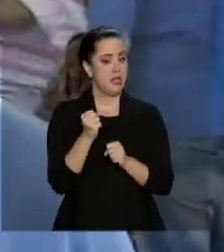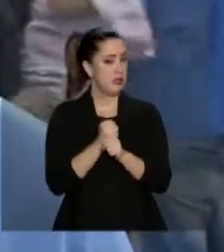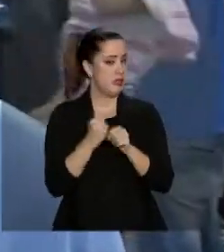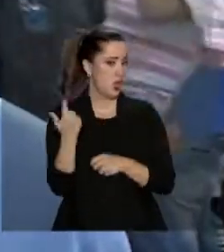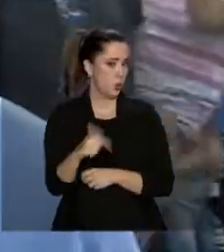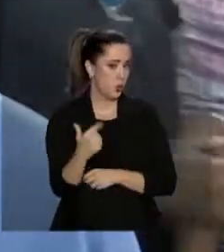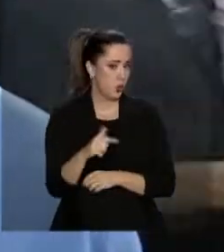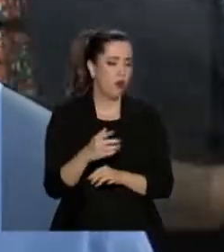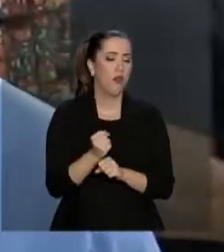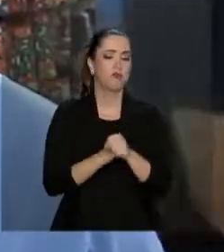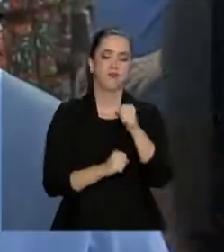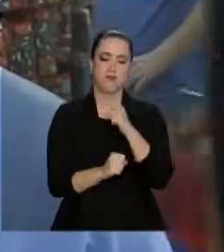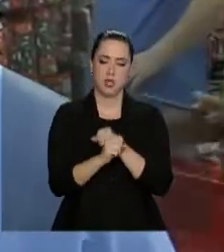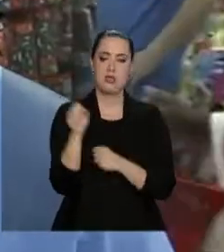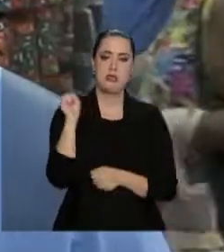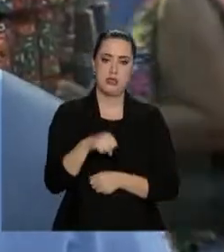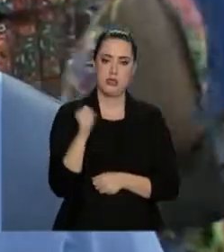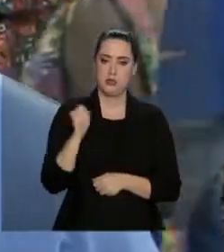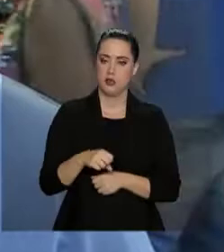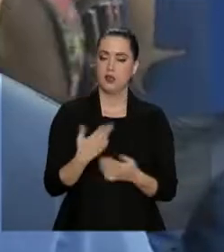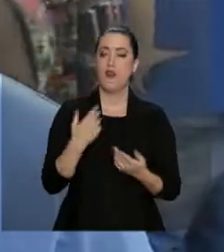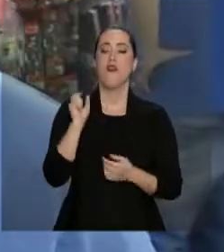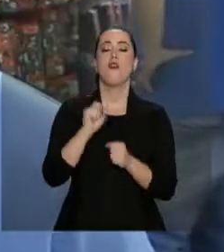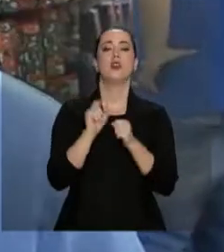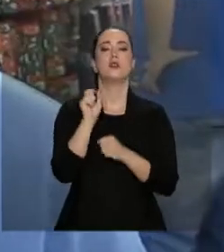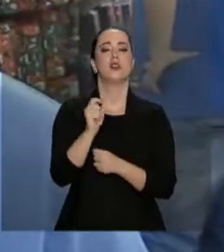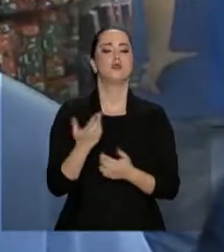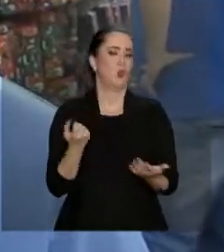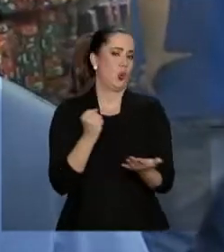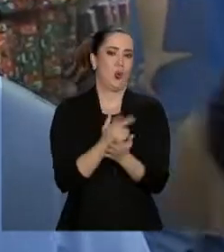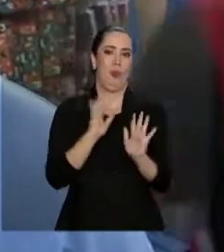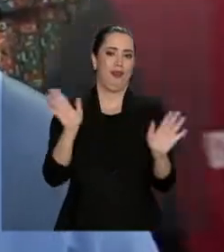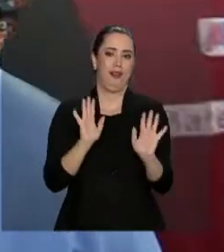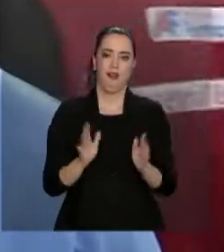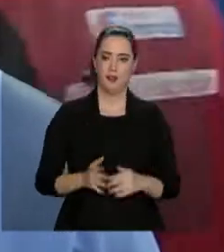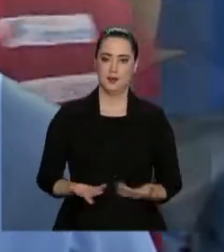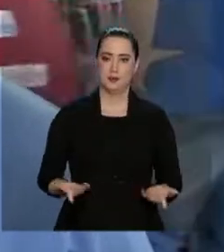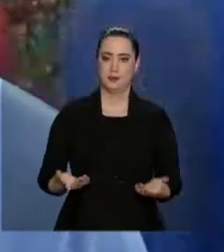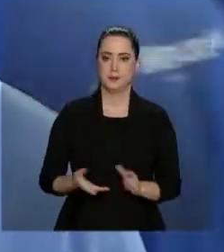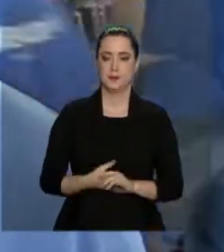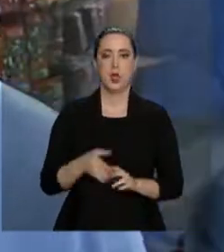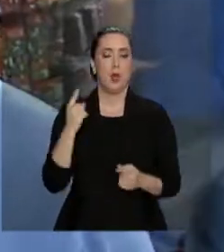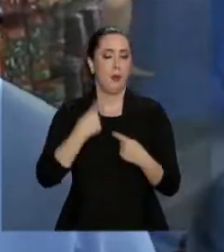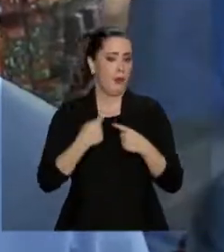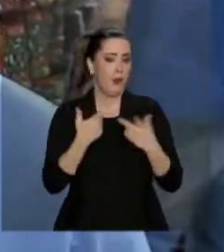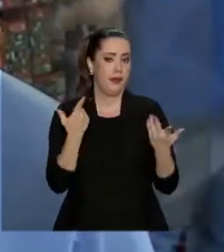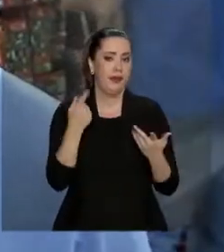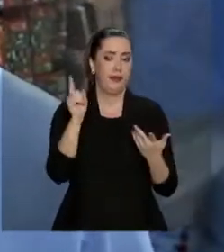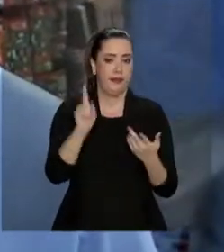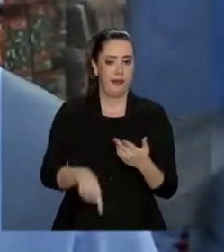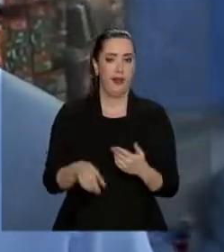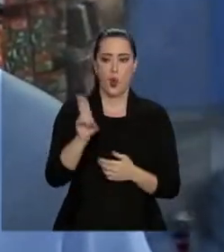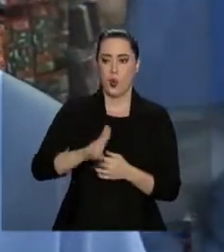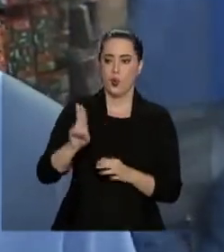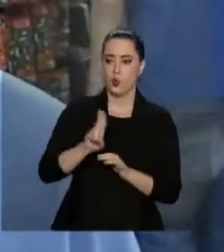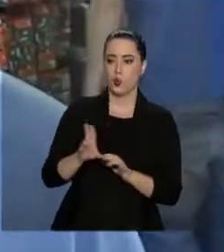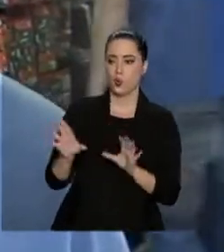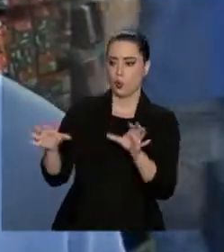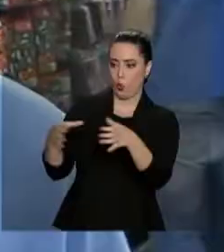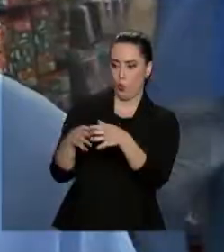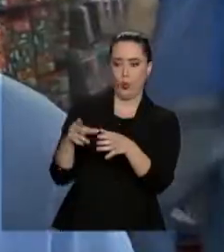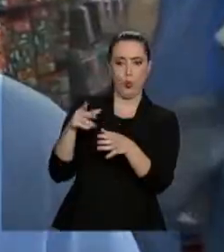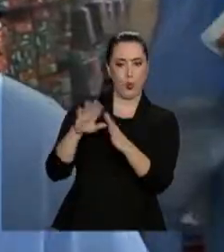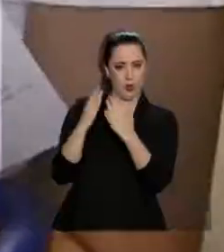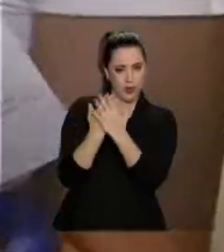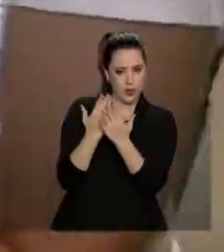não mais, os anos anteriores sim. E aí fez o quê? Eu não levei, não levei. Pelo fato de ser um uso exclusivo da escola